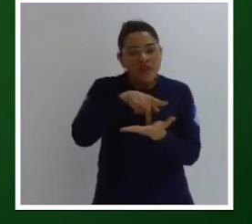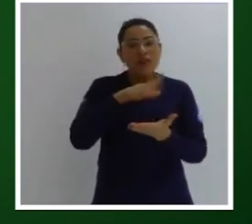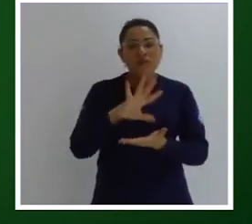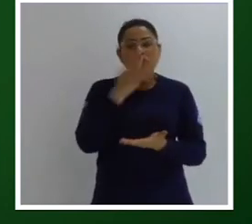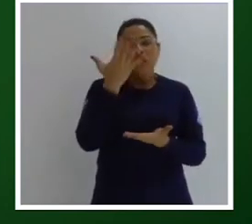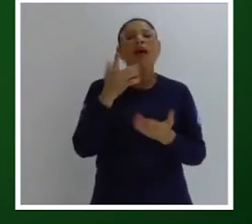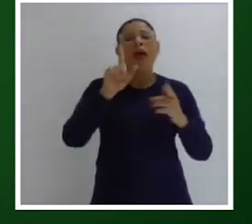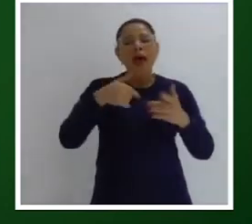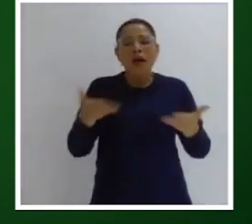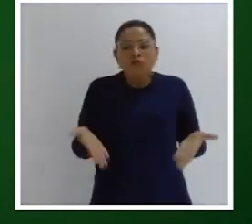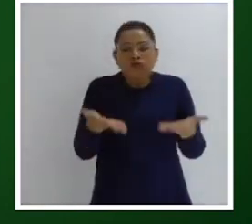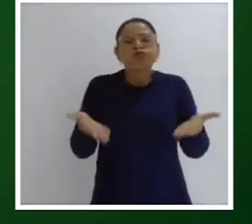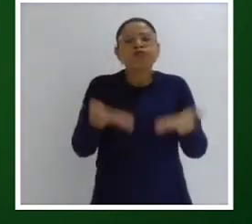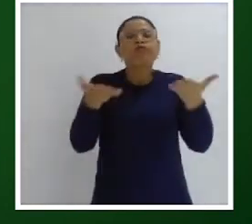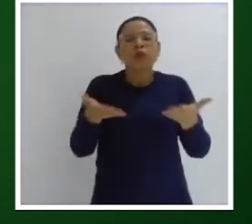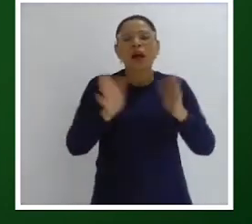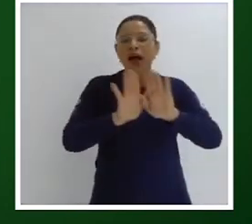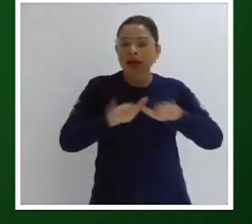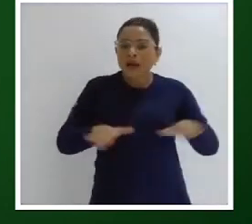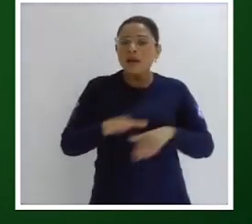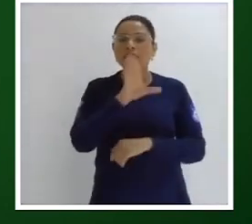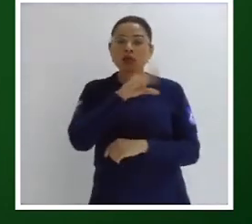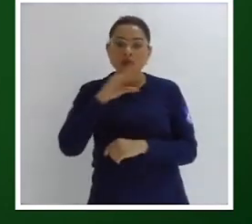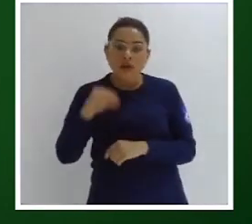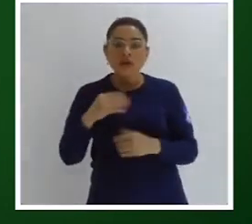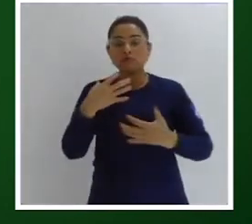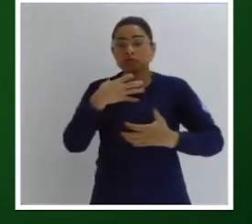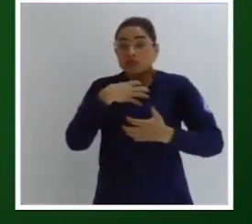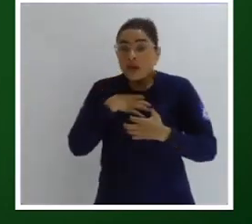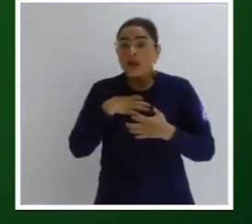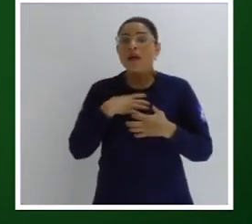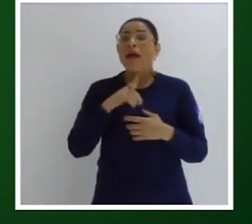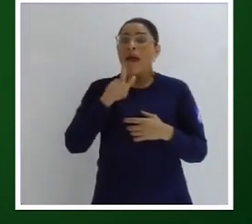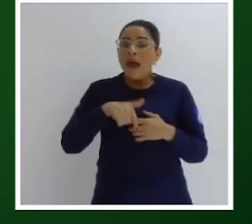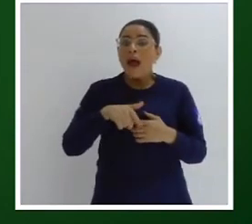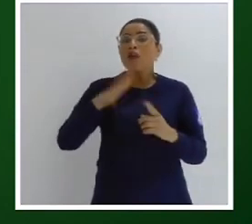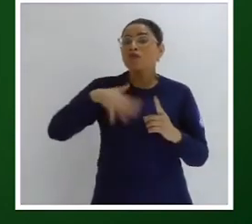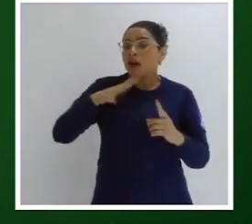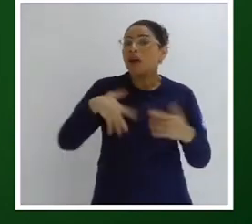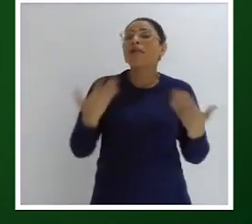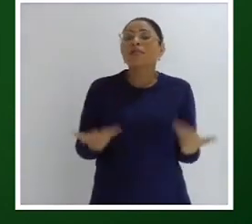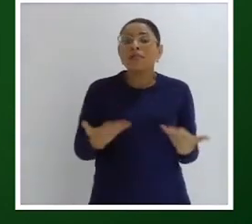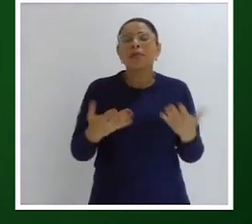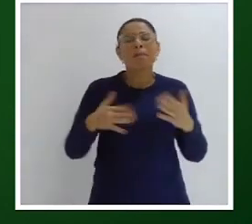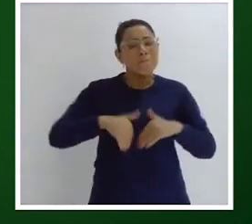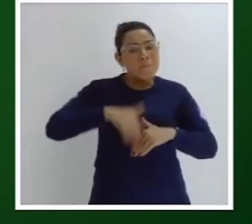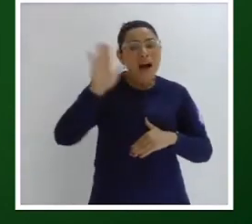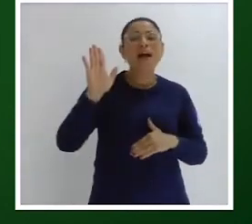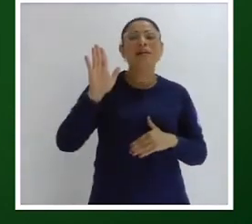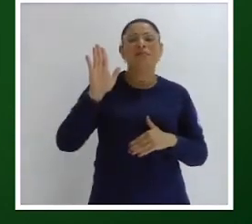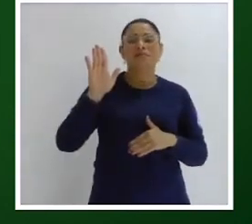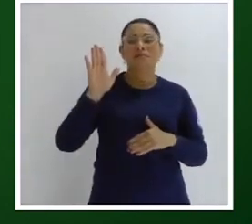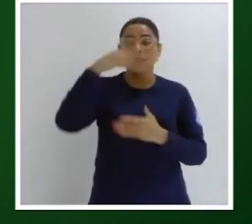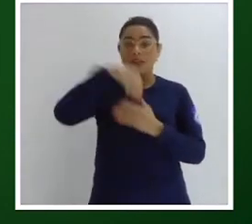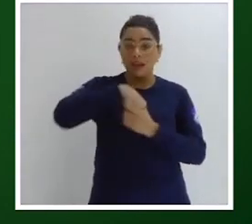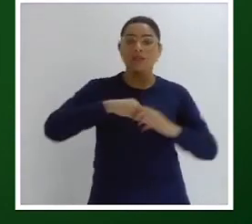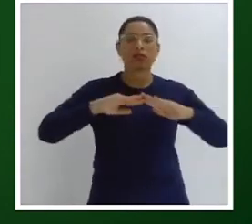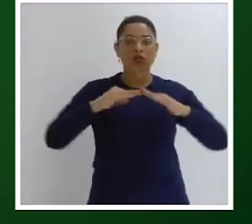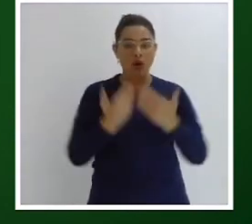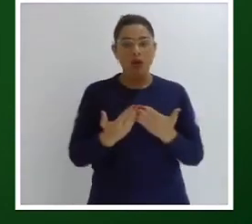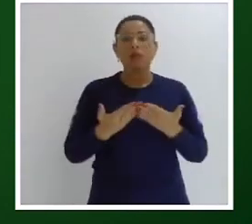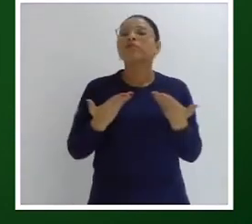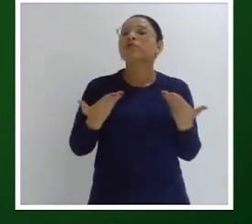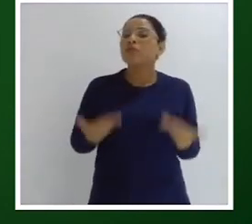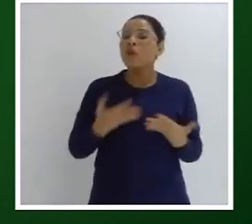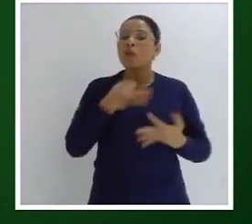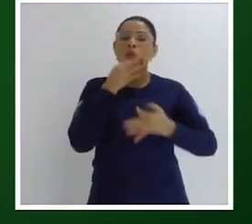empurrar né uma criança um adolescente e uma situação de vulnerabilidade maior até dentro da escola então o comentário